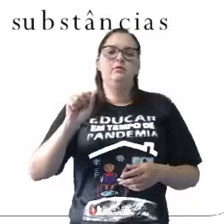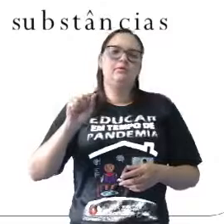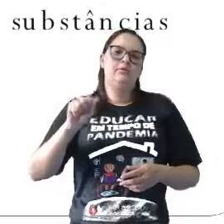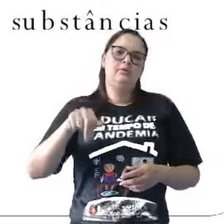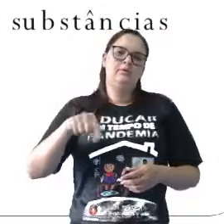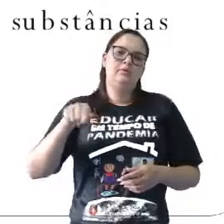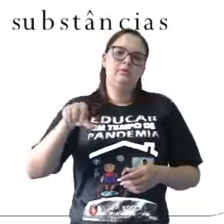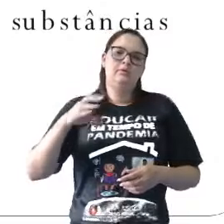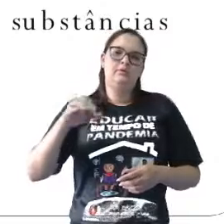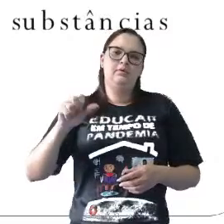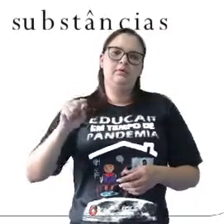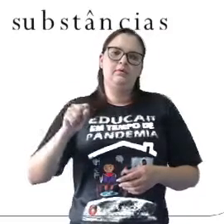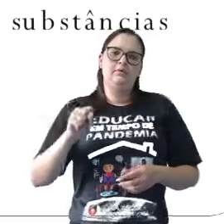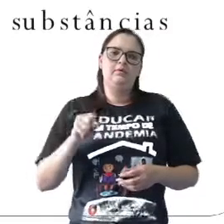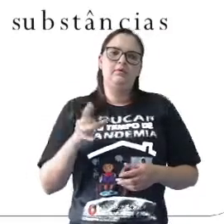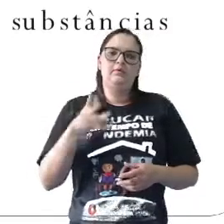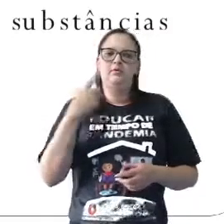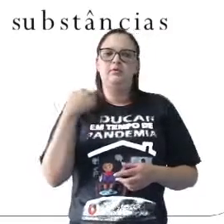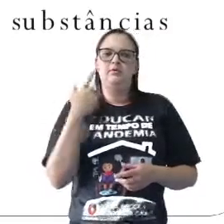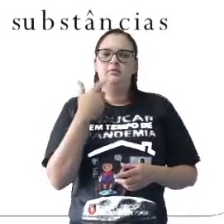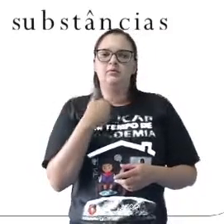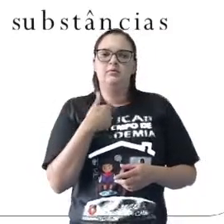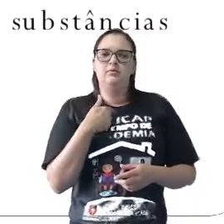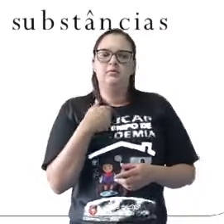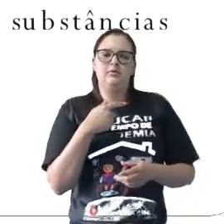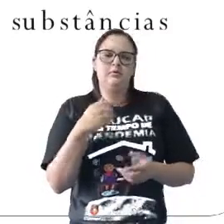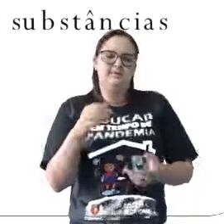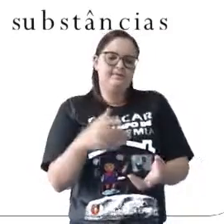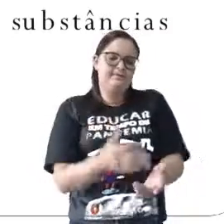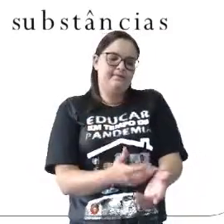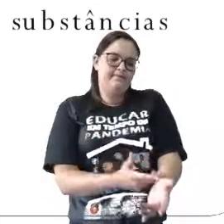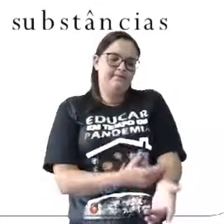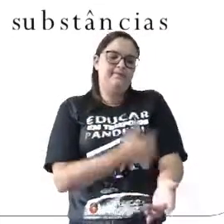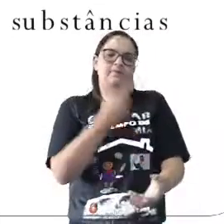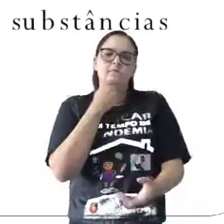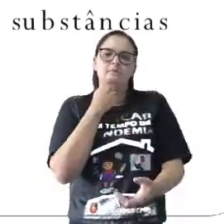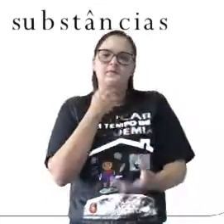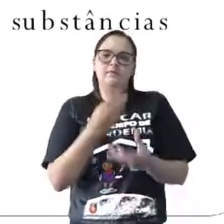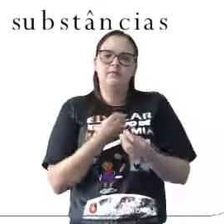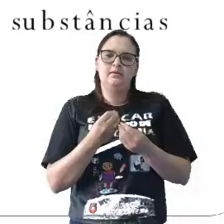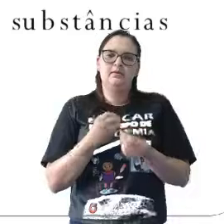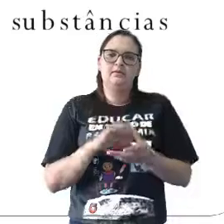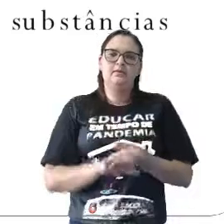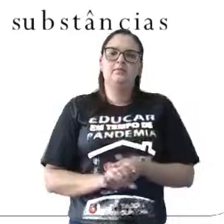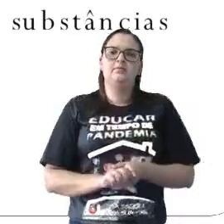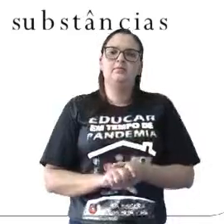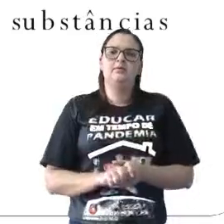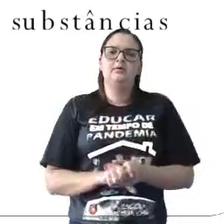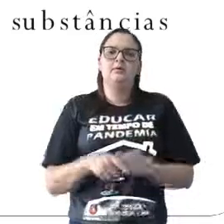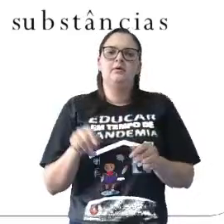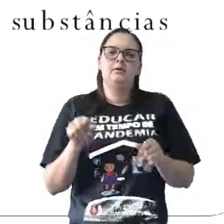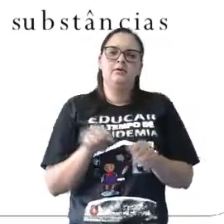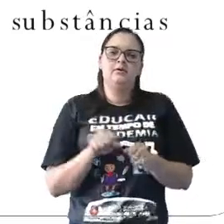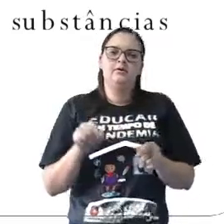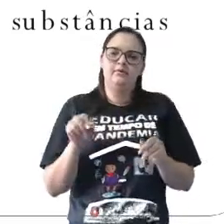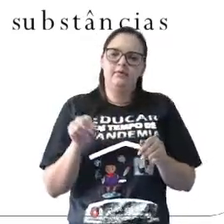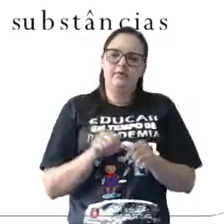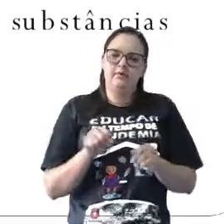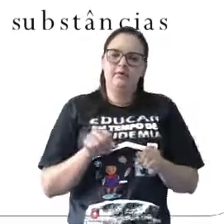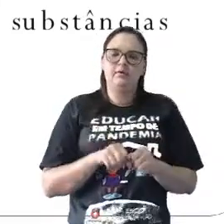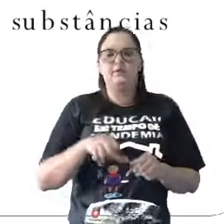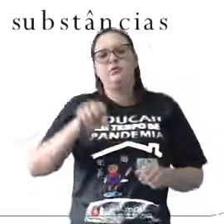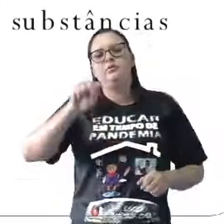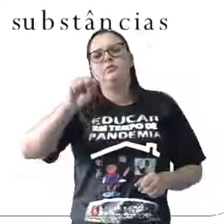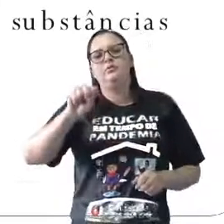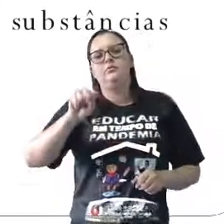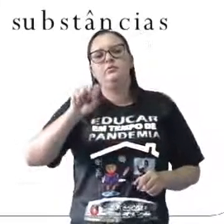a pele e ao mesmo tempo deixar ela mais lubrificada, para não ressecar a pele. Porém, no período da